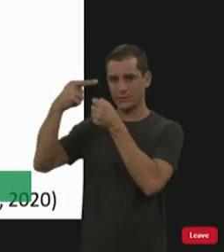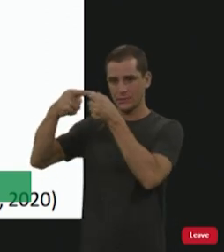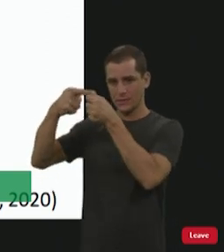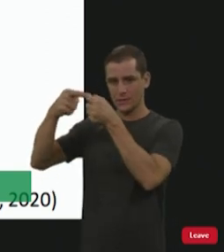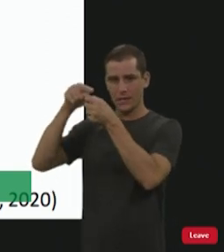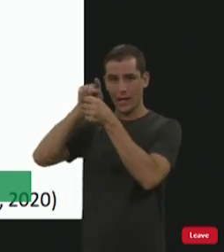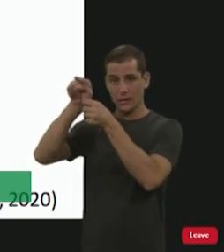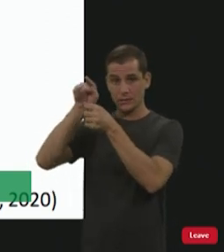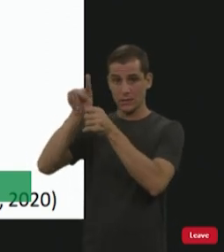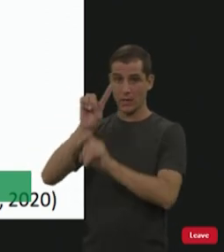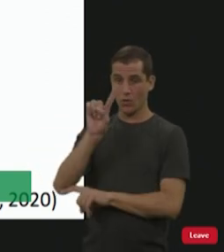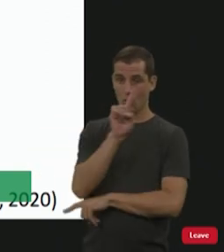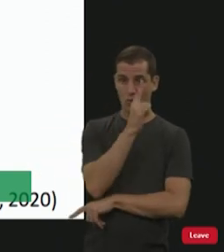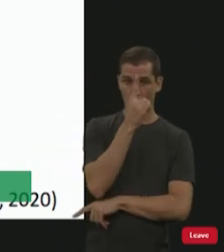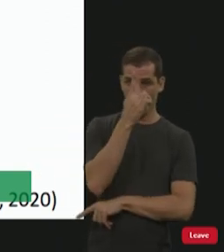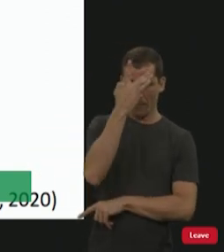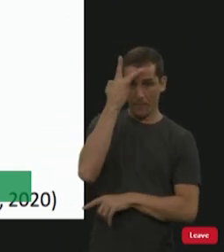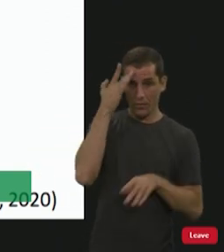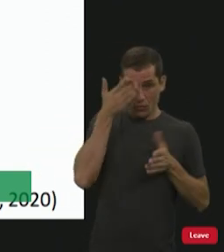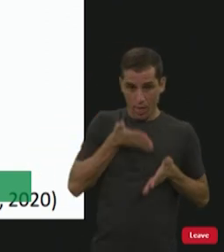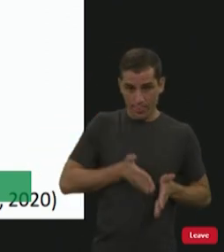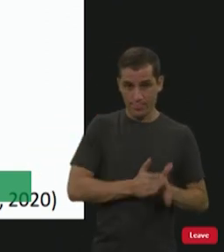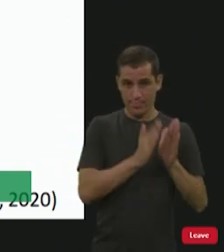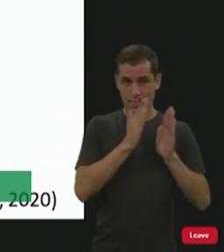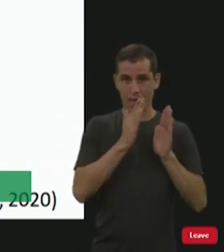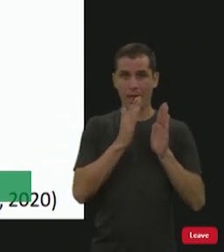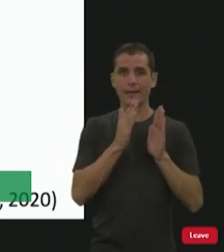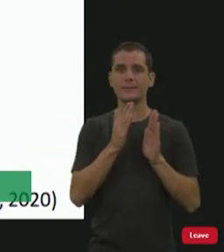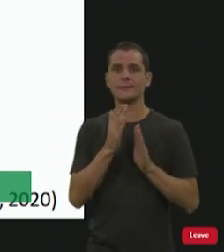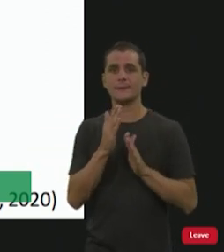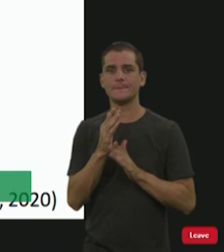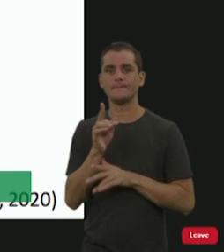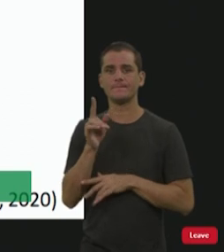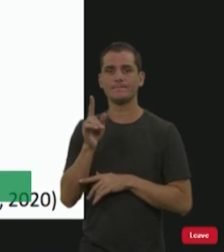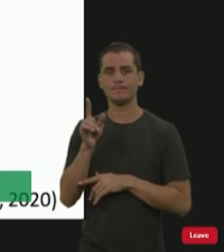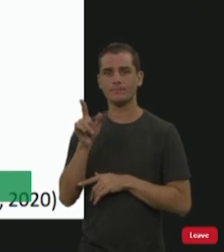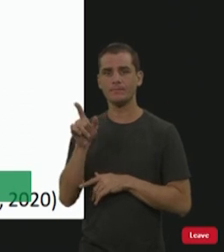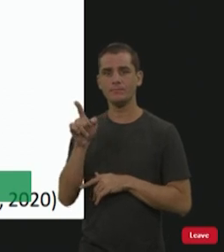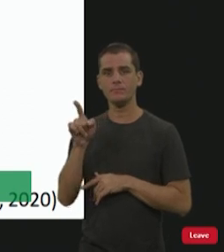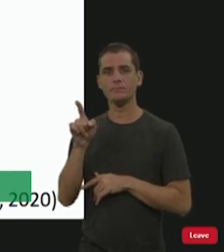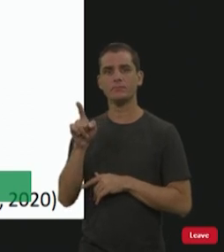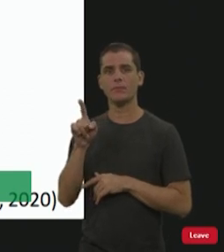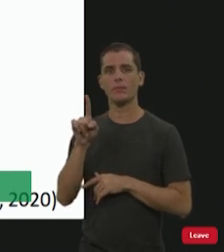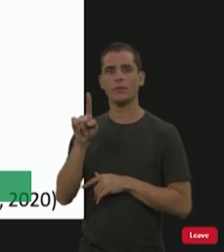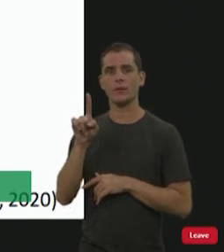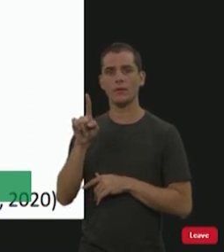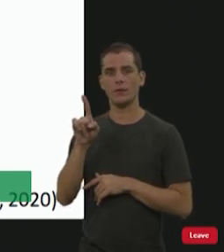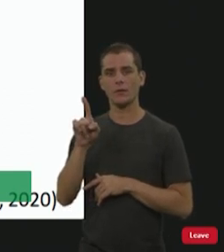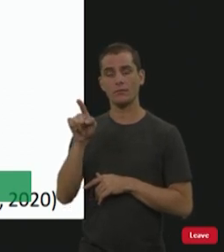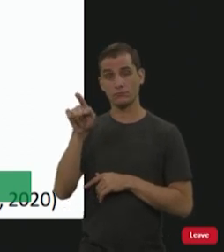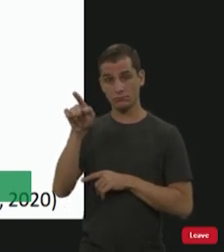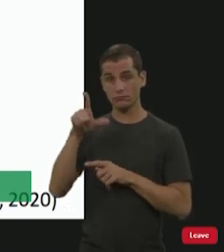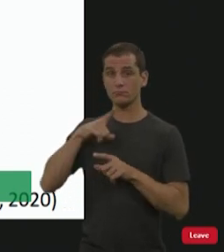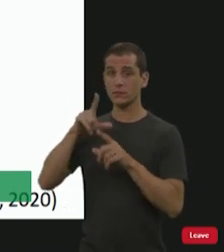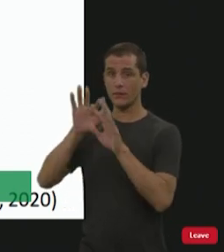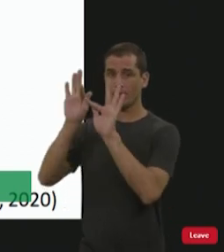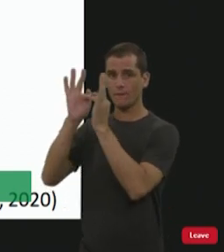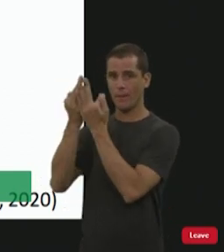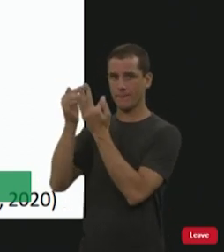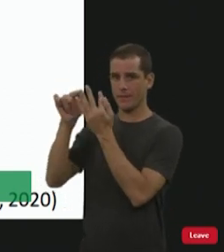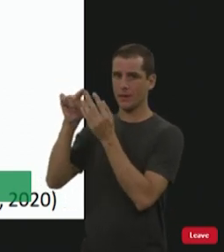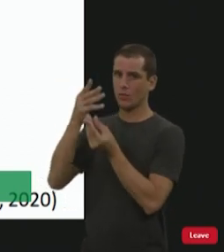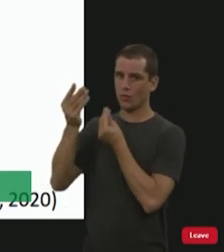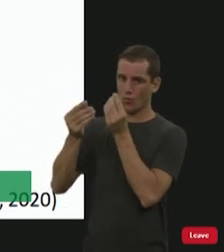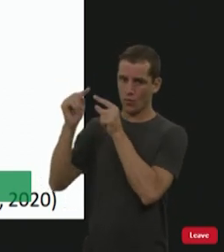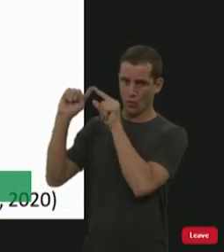mil habitantes. Acredita-se que, sendo o casamento dentro de famílias, né, a endogamia que se chama, né,